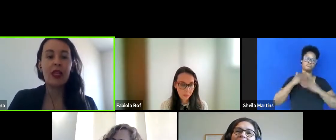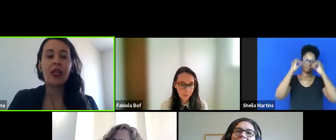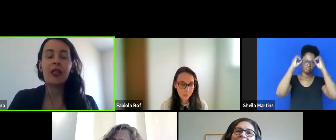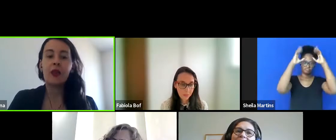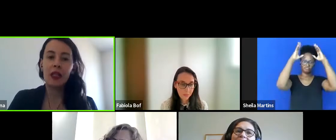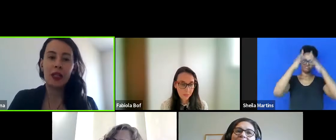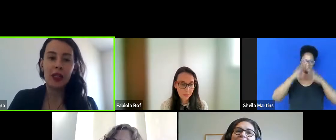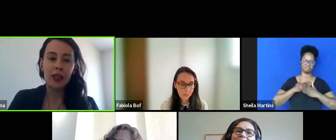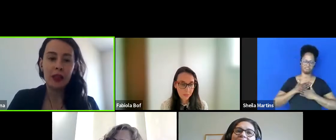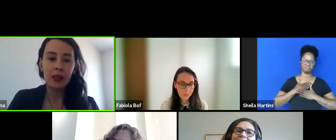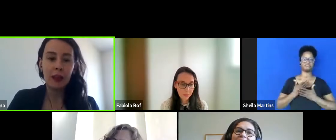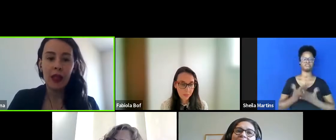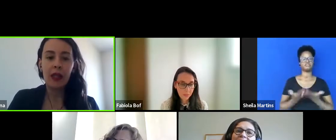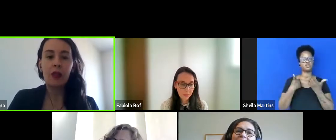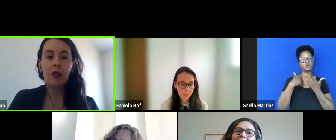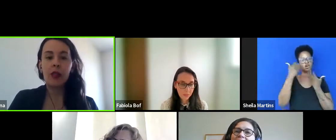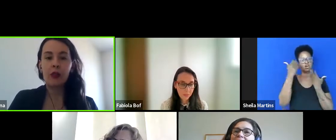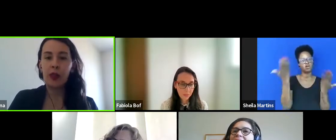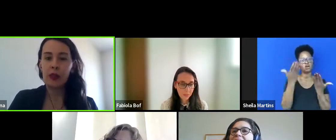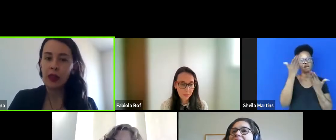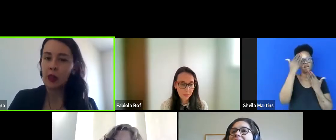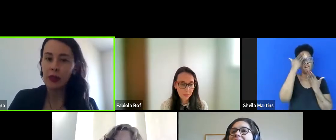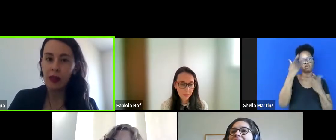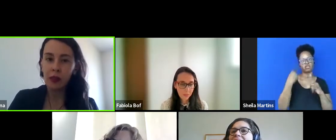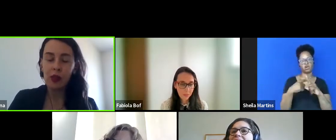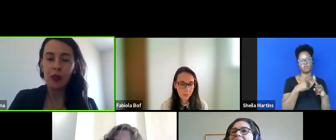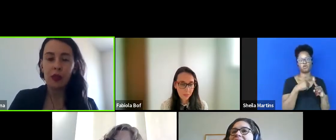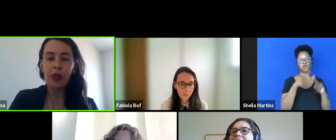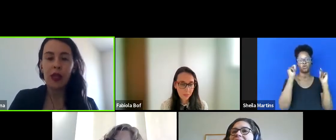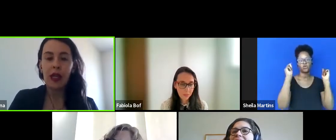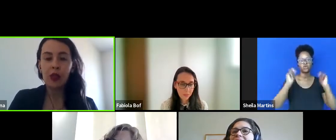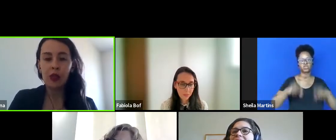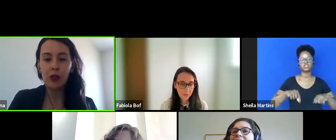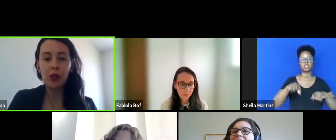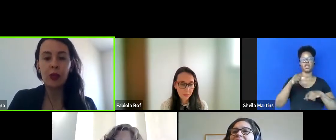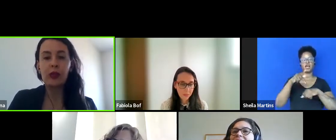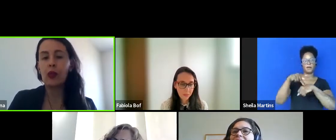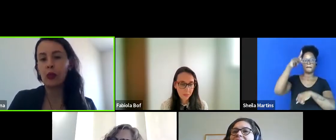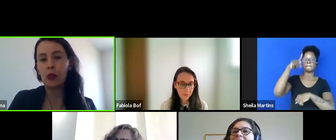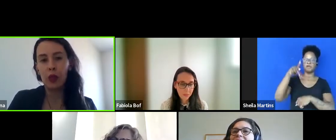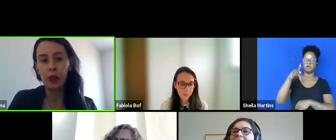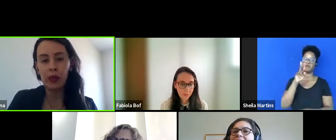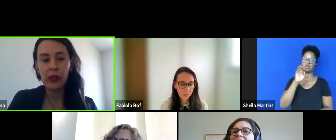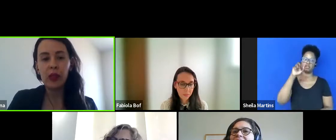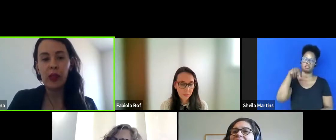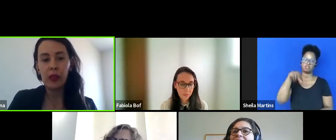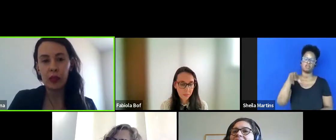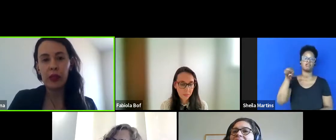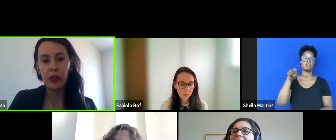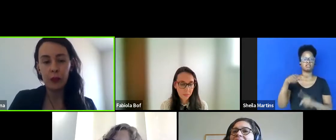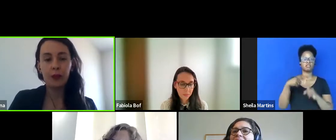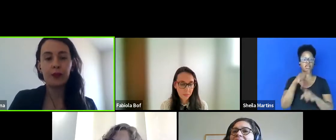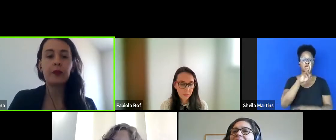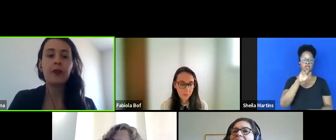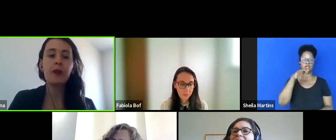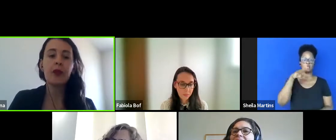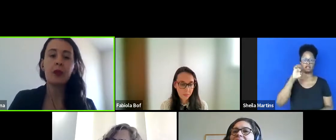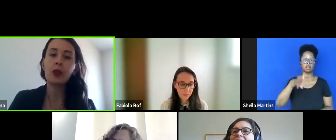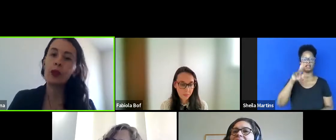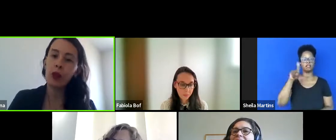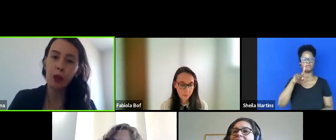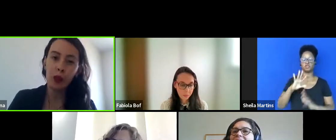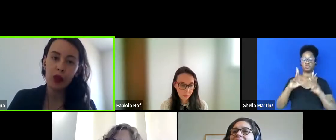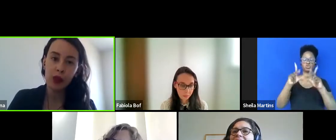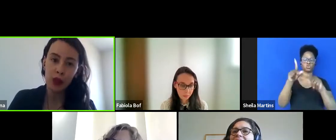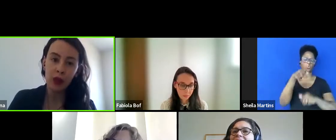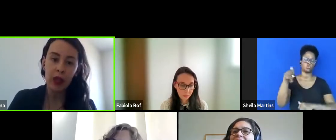anos. Eu queria agradecer também ao programa de pós-graduação do Instituto René Rachou e todo o corpo docente da instituição,